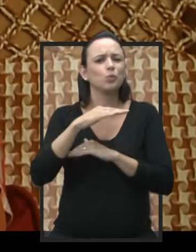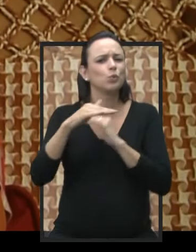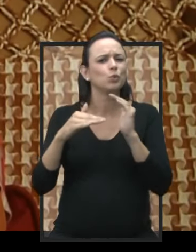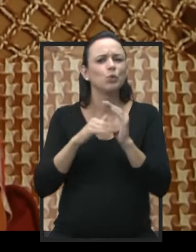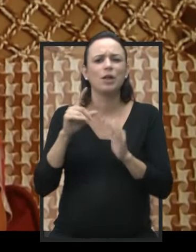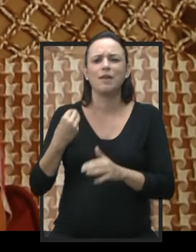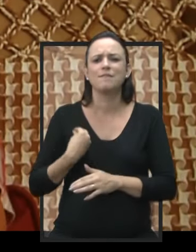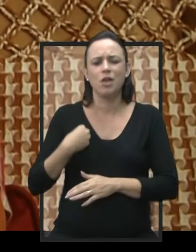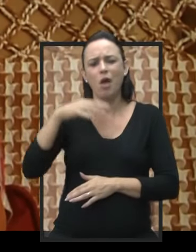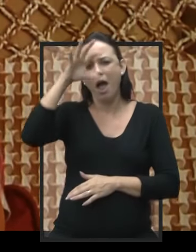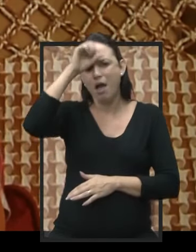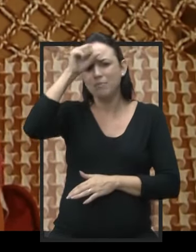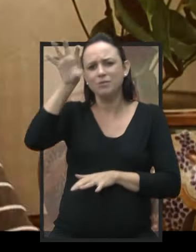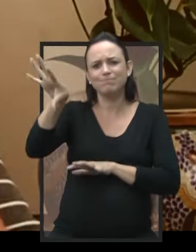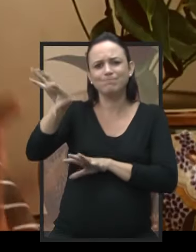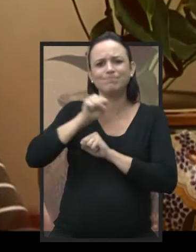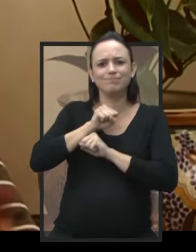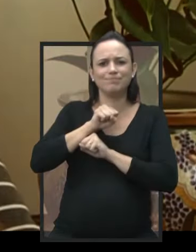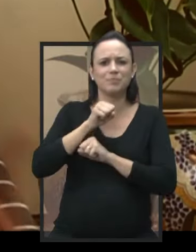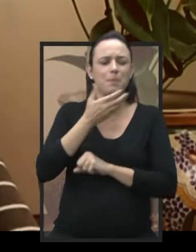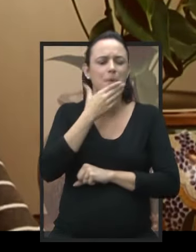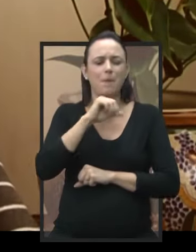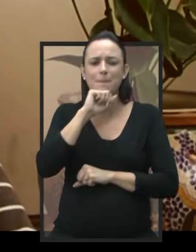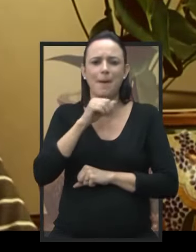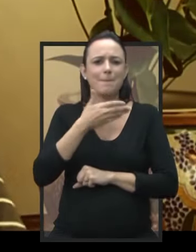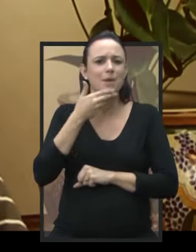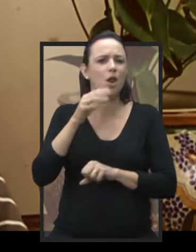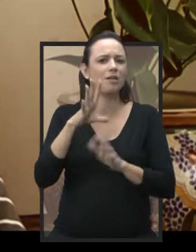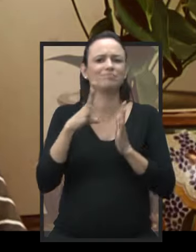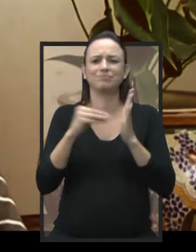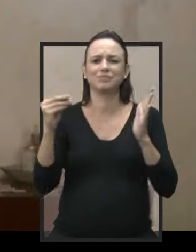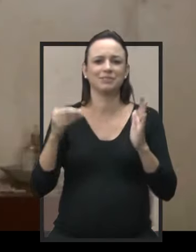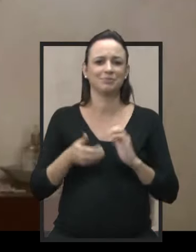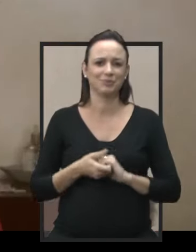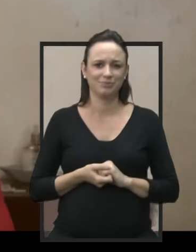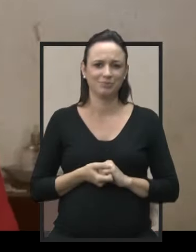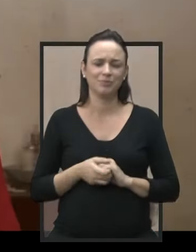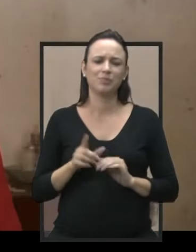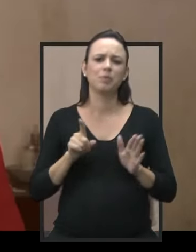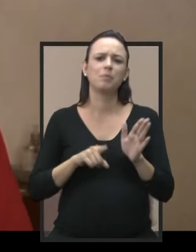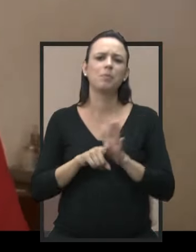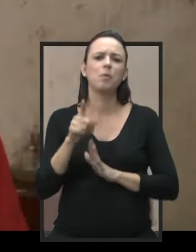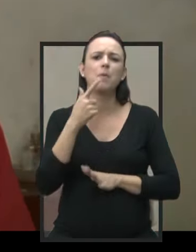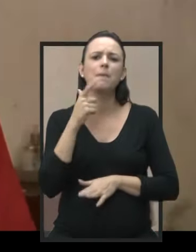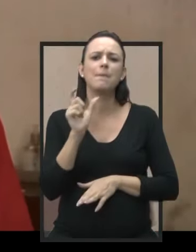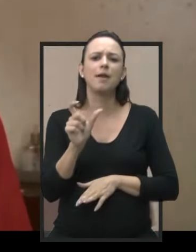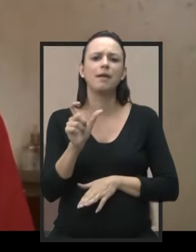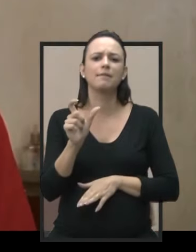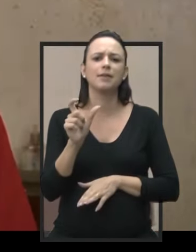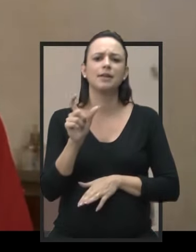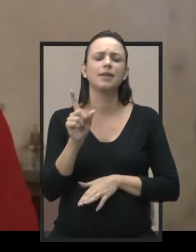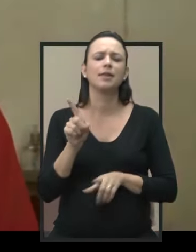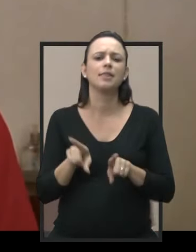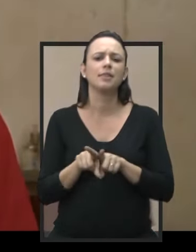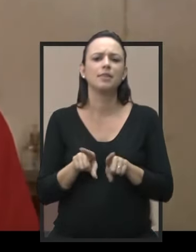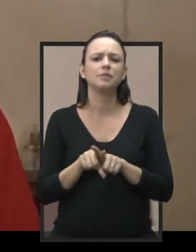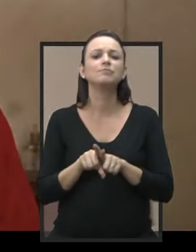daquilo que ele viveu e que eu aprendi. Melhor pai, melhor exemplo que alguém podia ter. Aí você perguntou uma palavra dele para